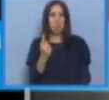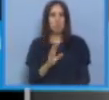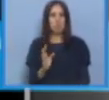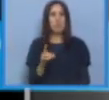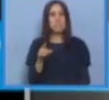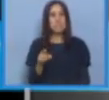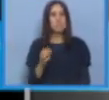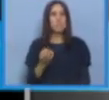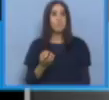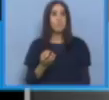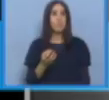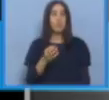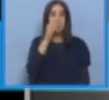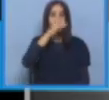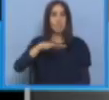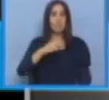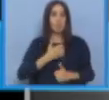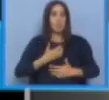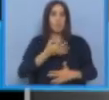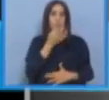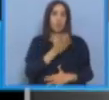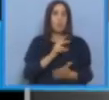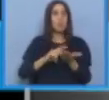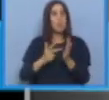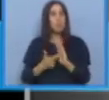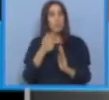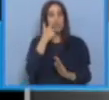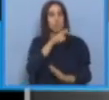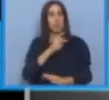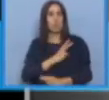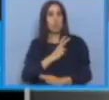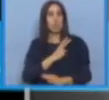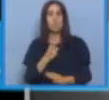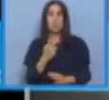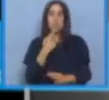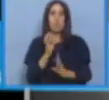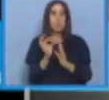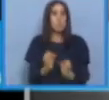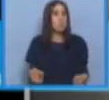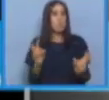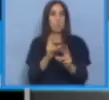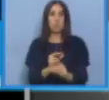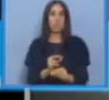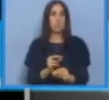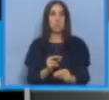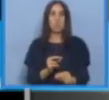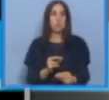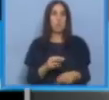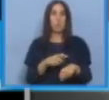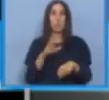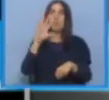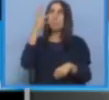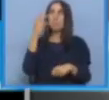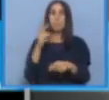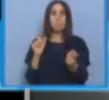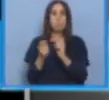E os ambientalistas têm falado disso, os técnicos, os académicos, são as novas características, o tempo está a